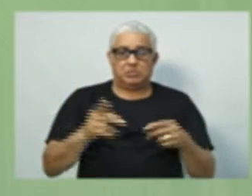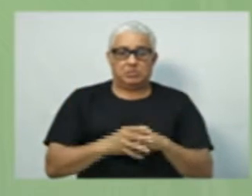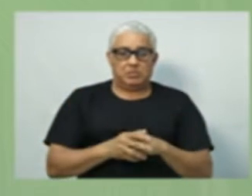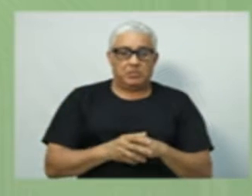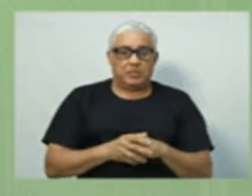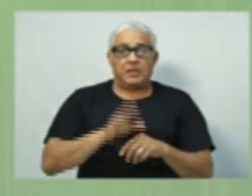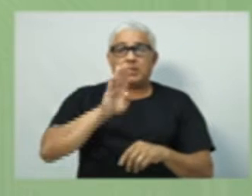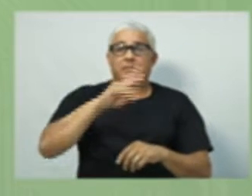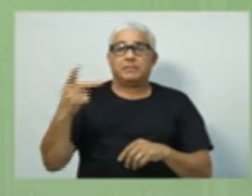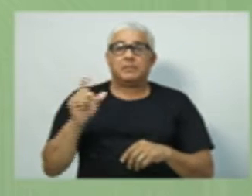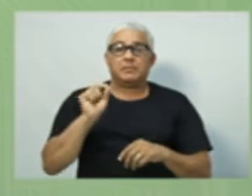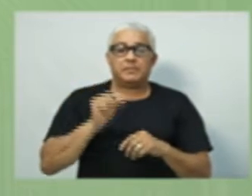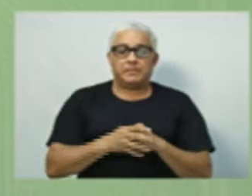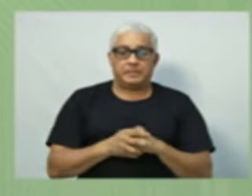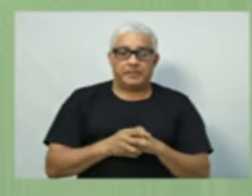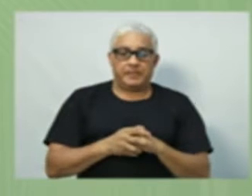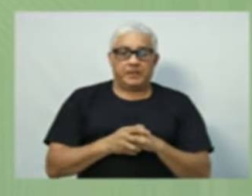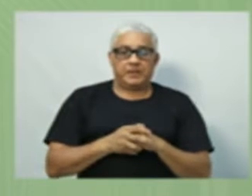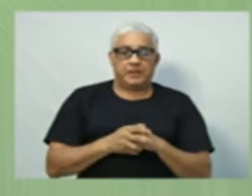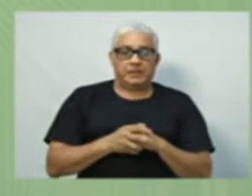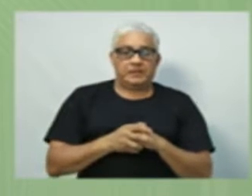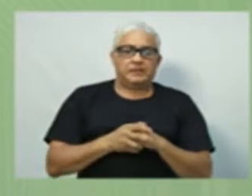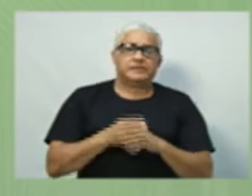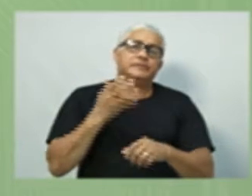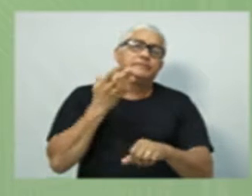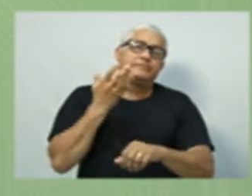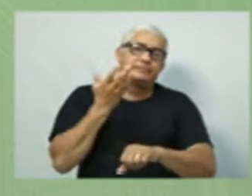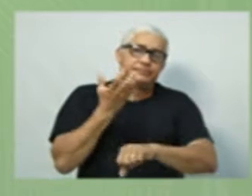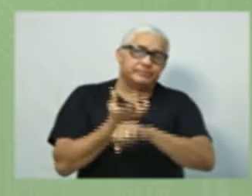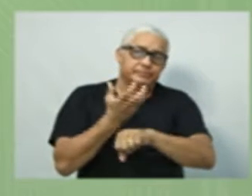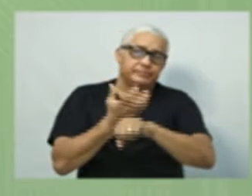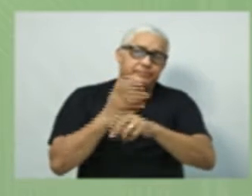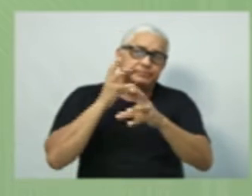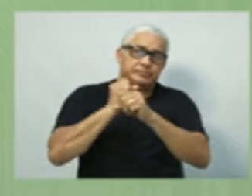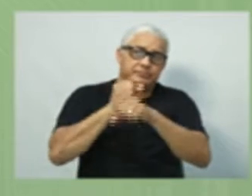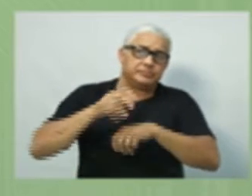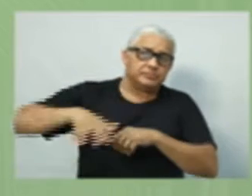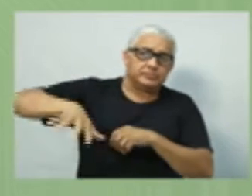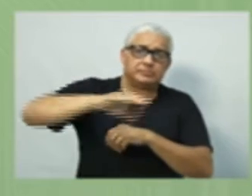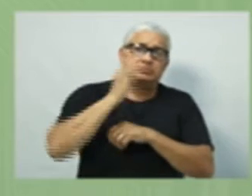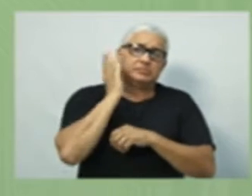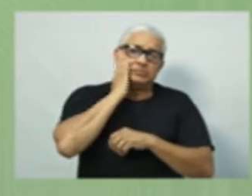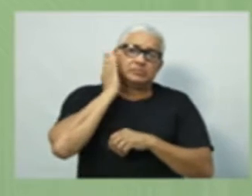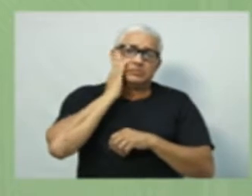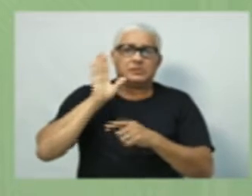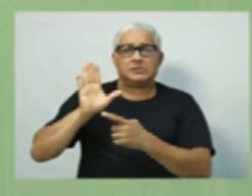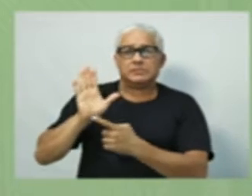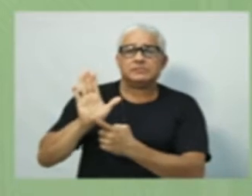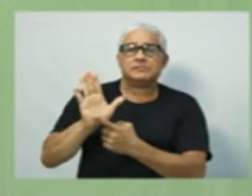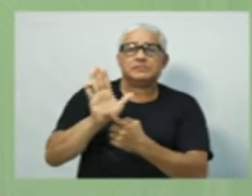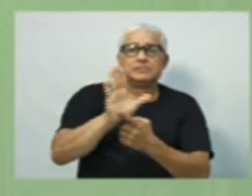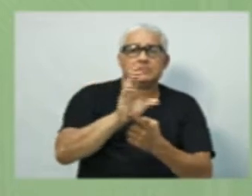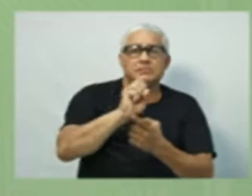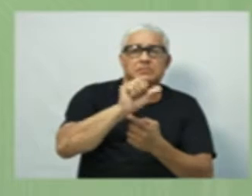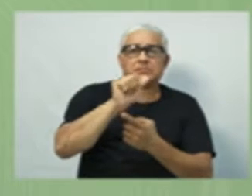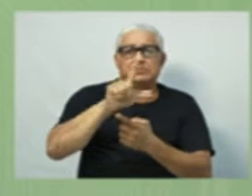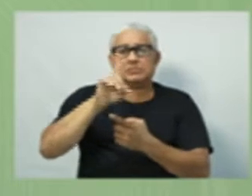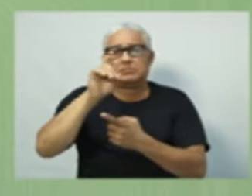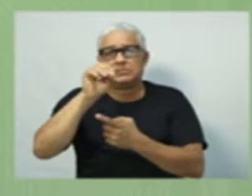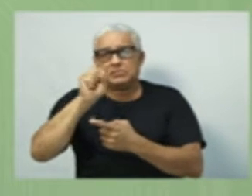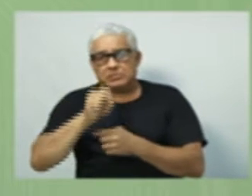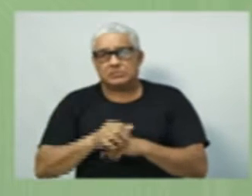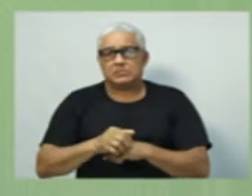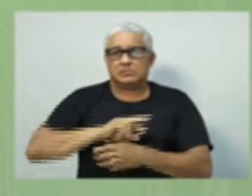balanço patrimonial desde lá da disciplina de contabilidade geral a gente sabe que ele demonstra os saldos dos